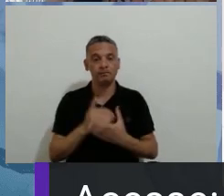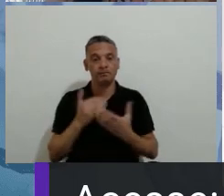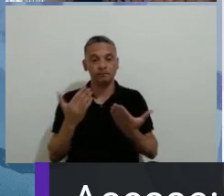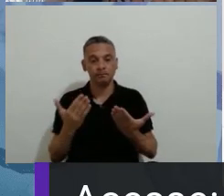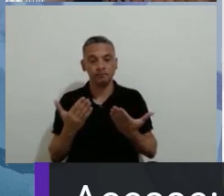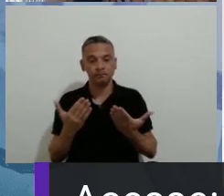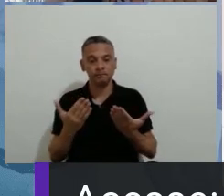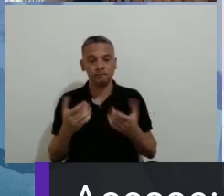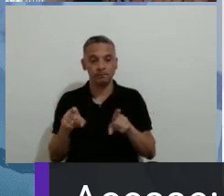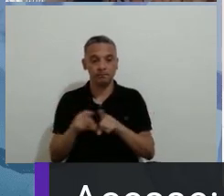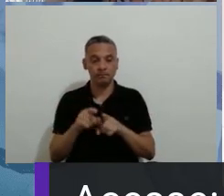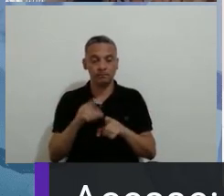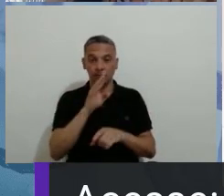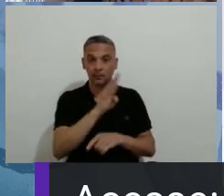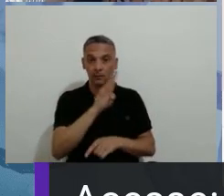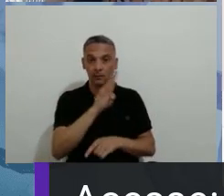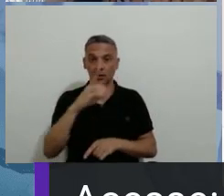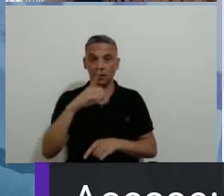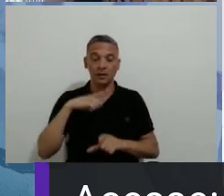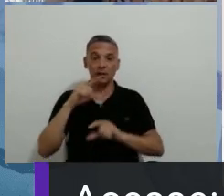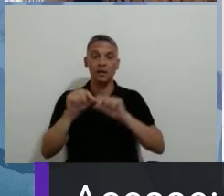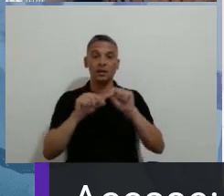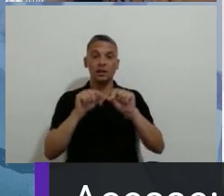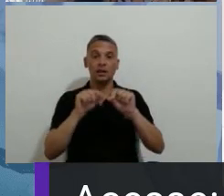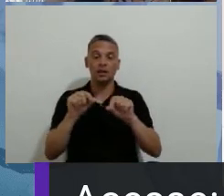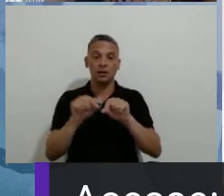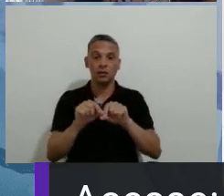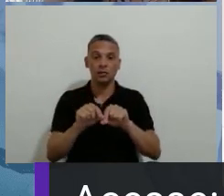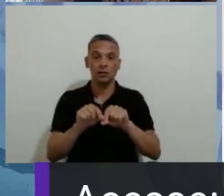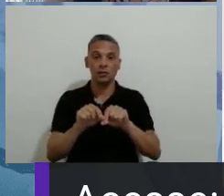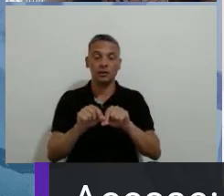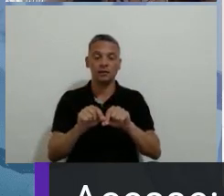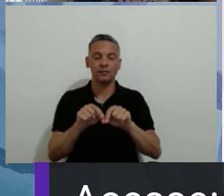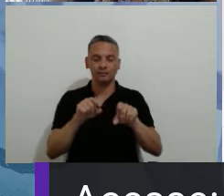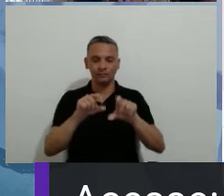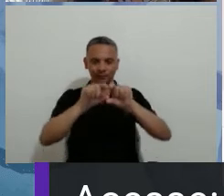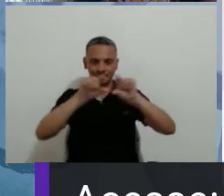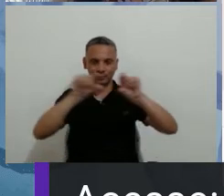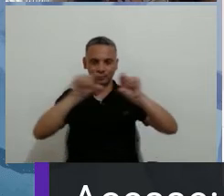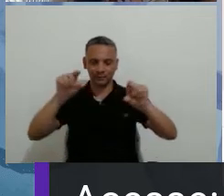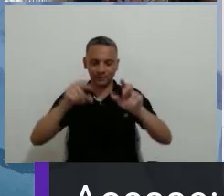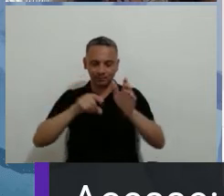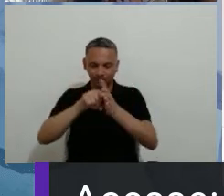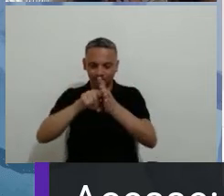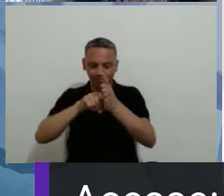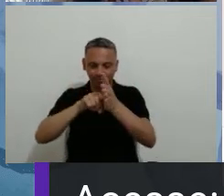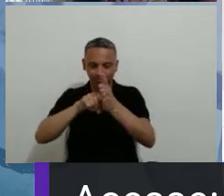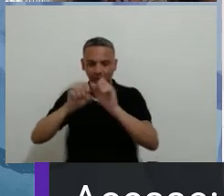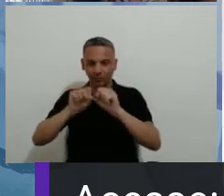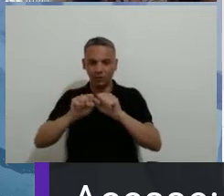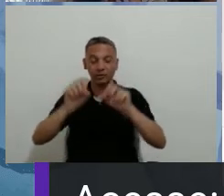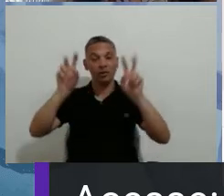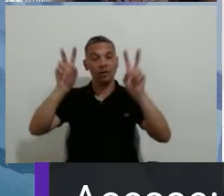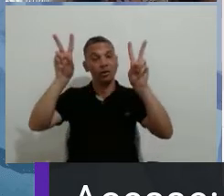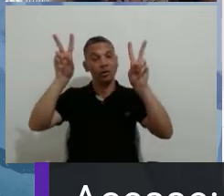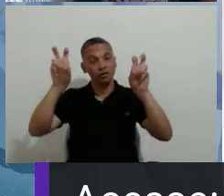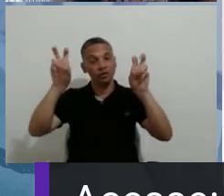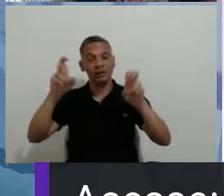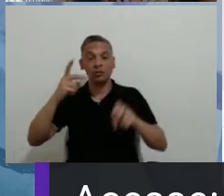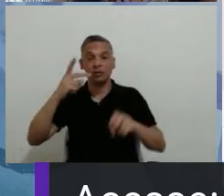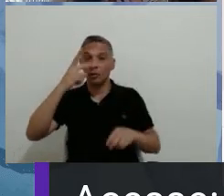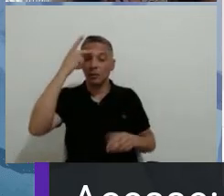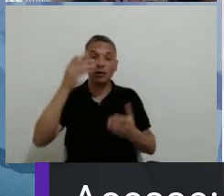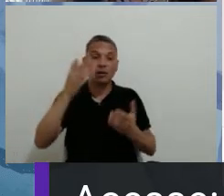A biblioteca ela tem também uma barra de busca, nesse caso a gente pode pesquisar por título, por autor ou